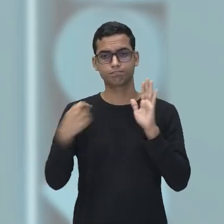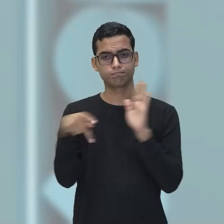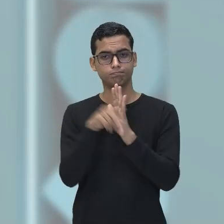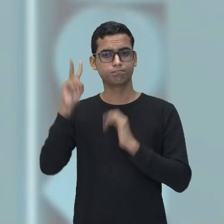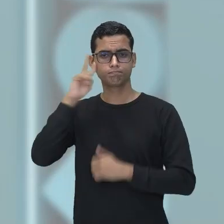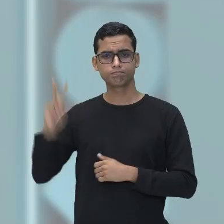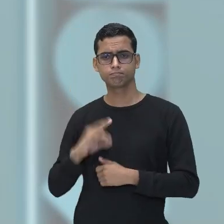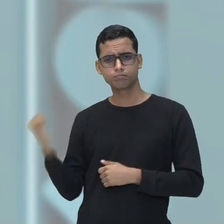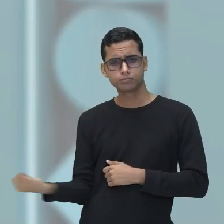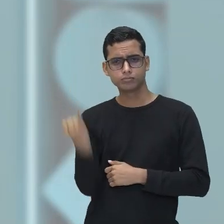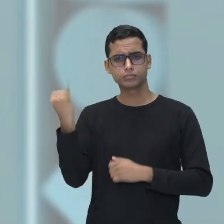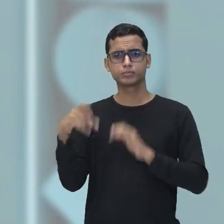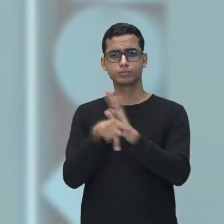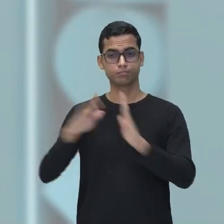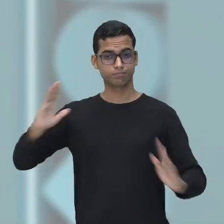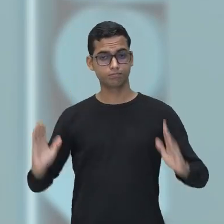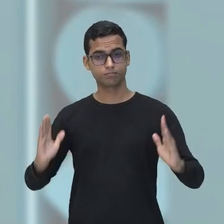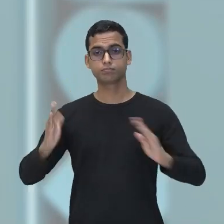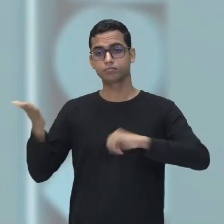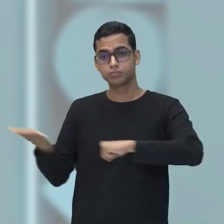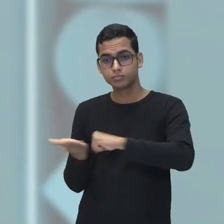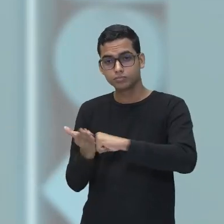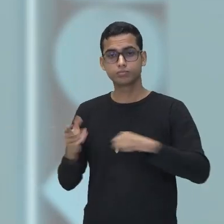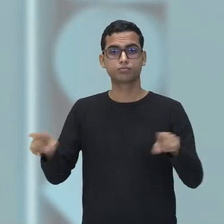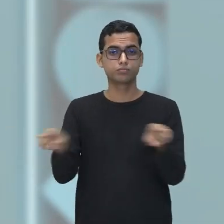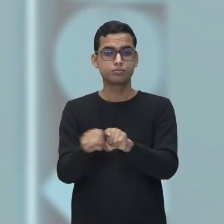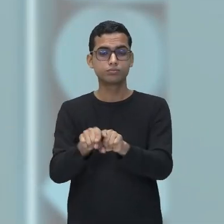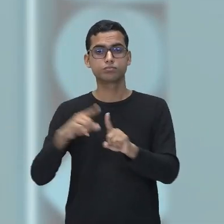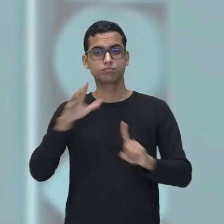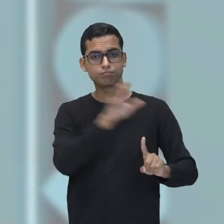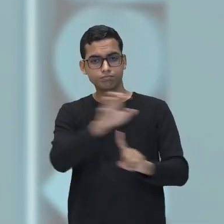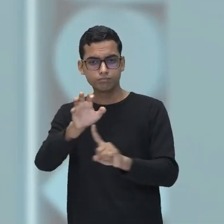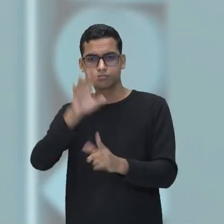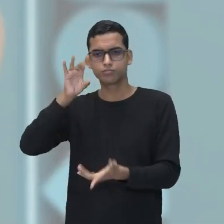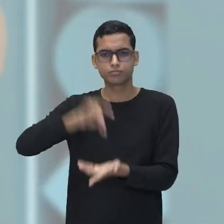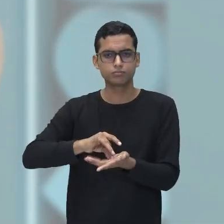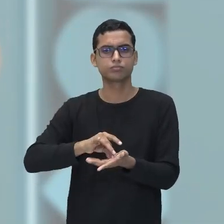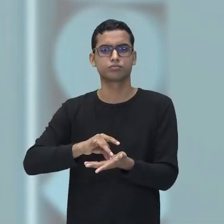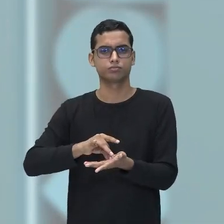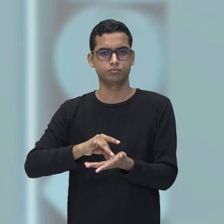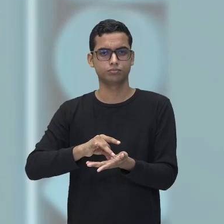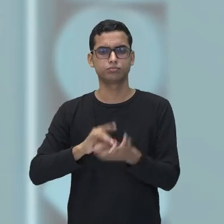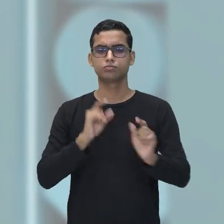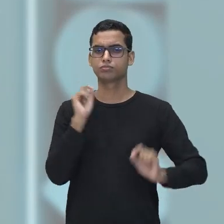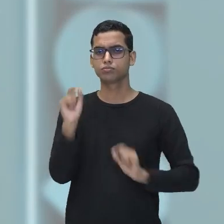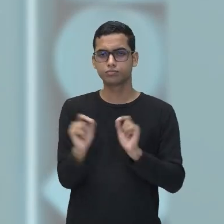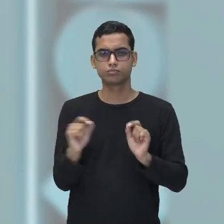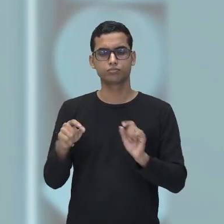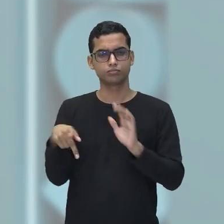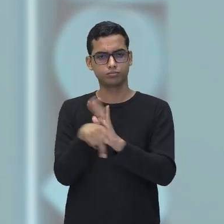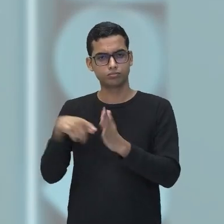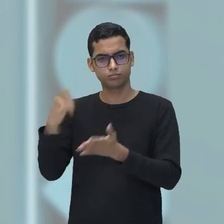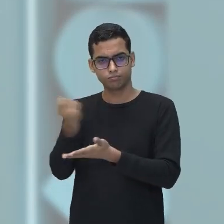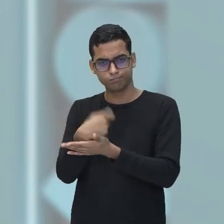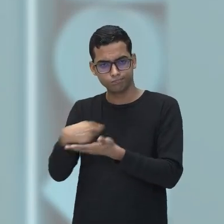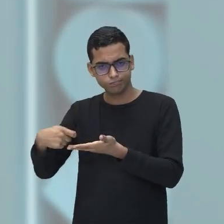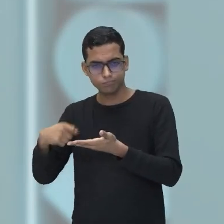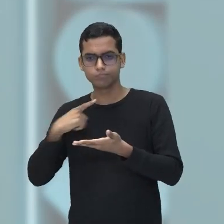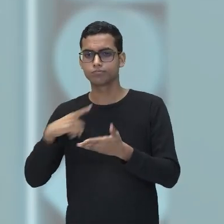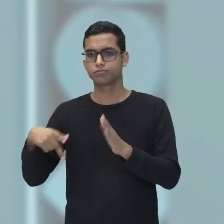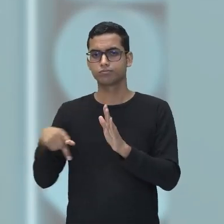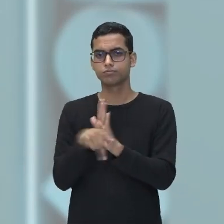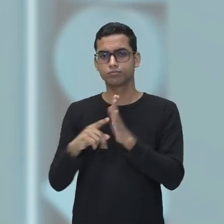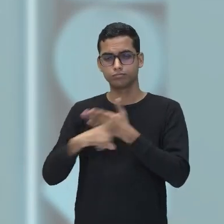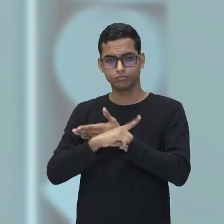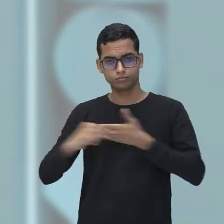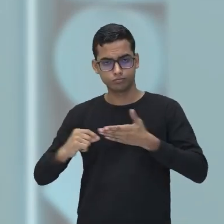demarcou essa contemporaneidade e que vai influenciar os escritos dos escritores a partir